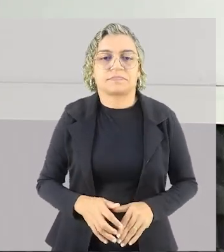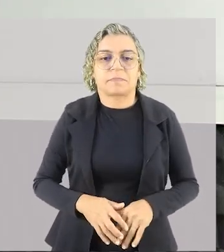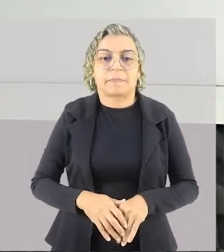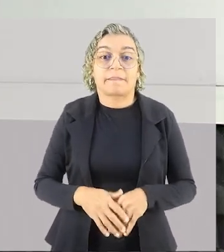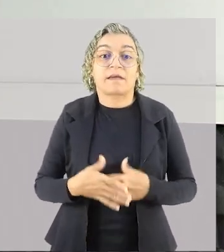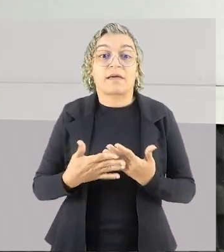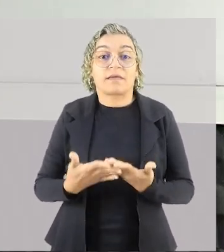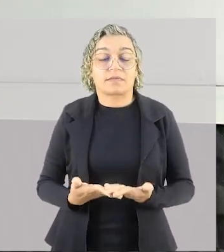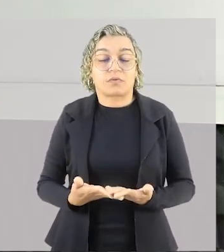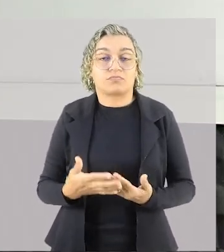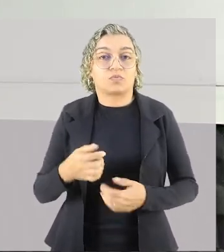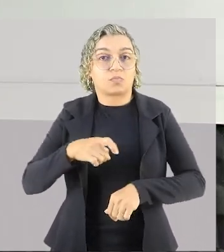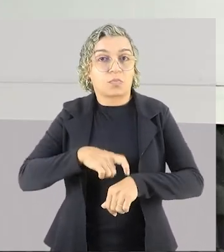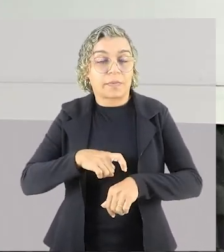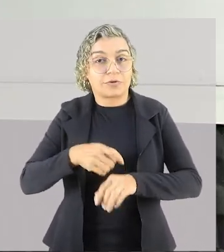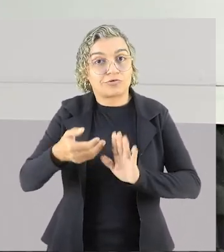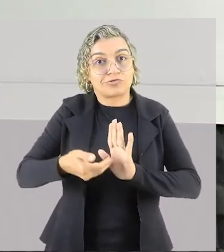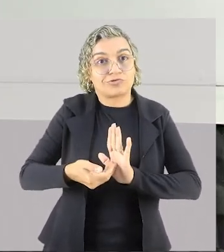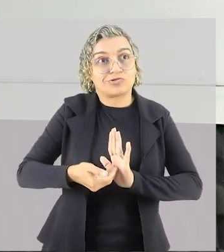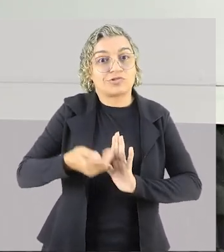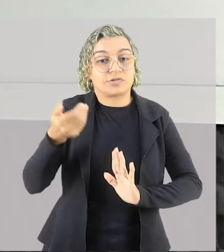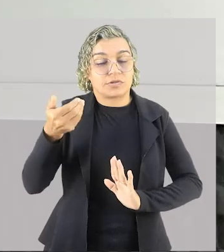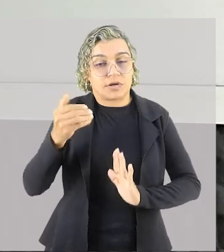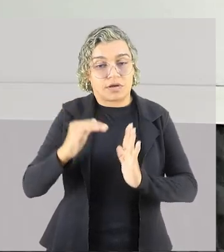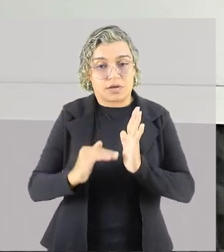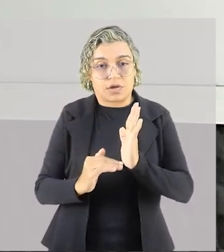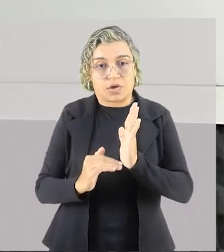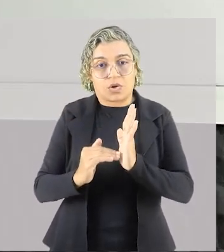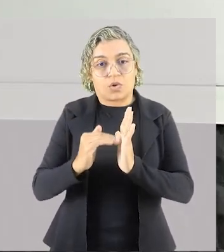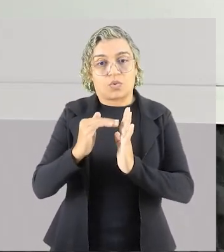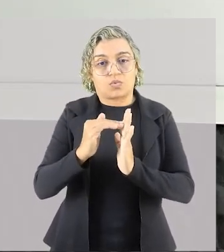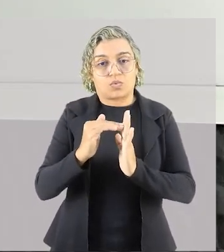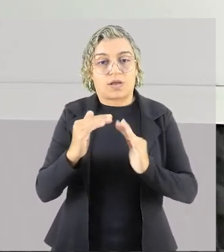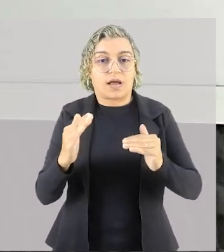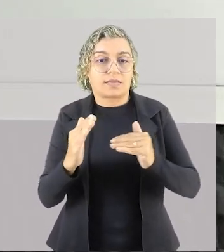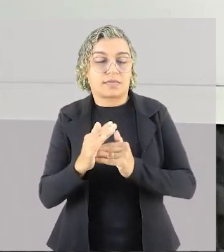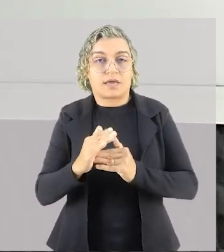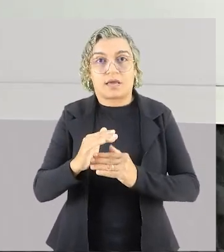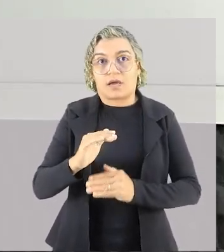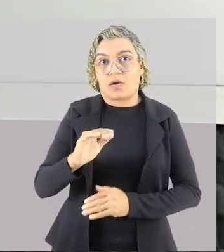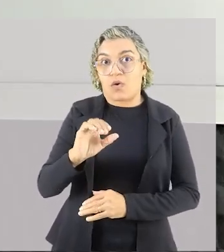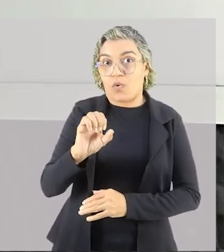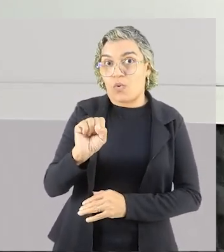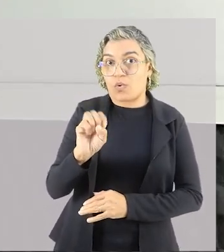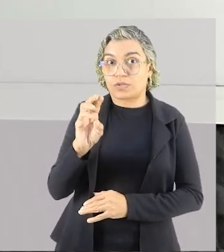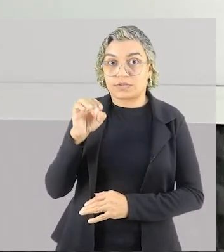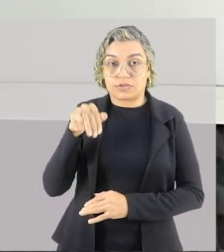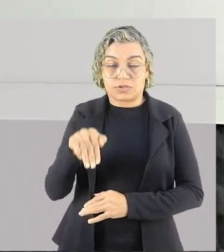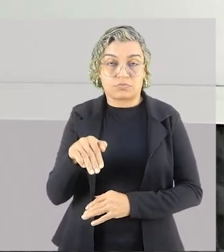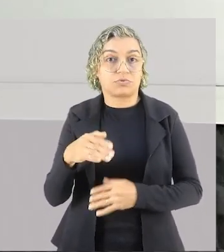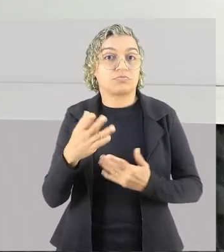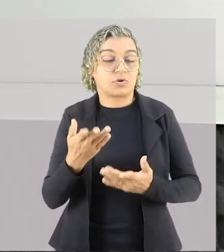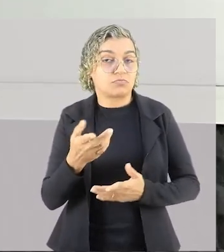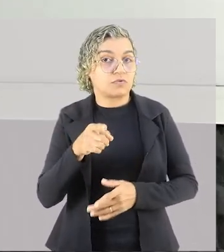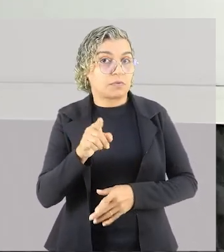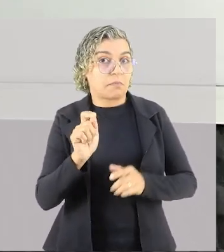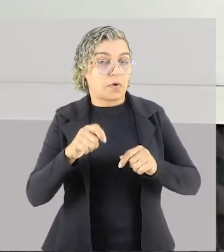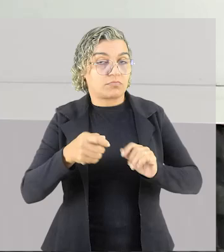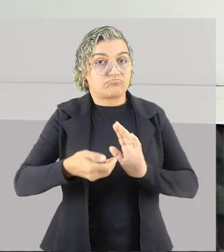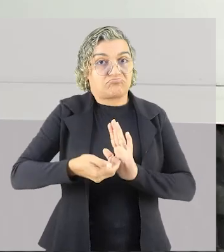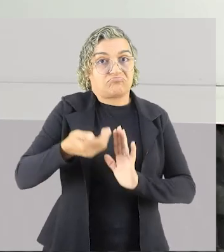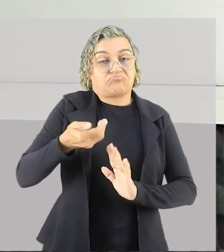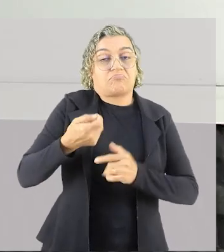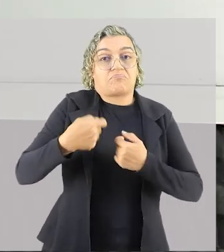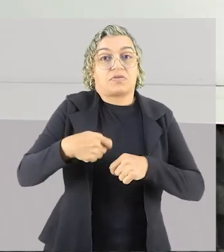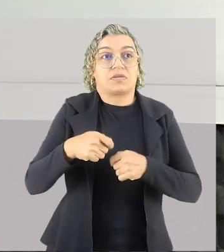essa altura tem que estar até 8. Colocou água até uma altura de 8 centímetros. Mas para você poder tirar,